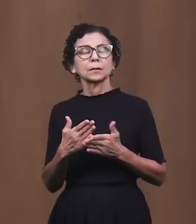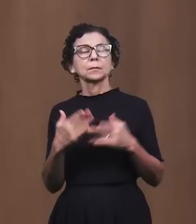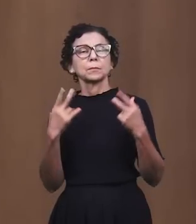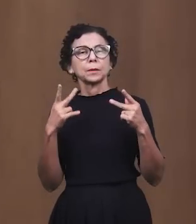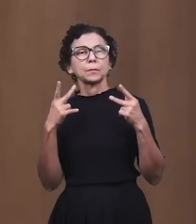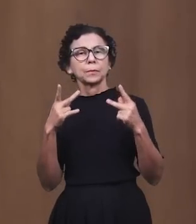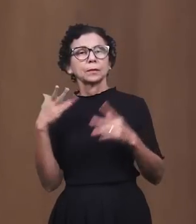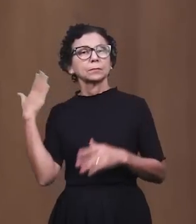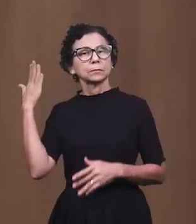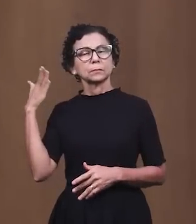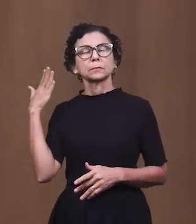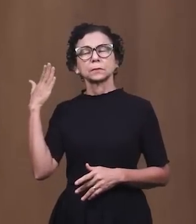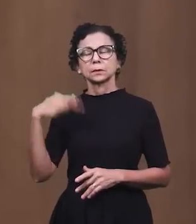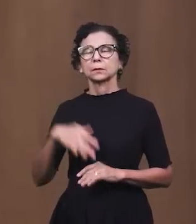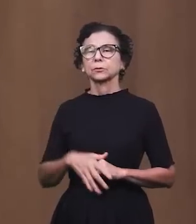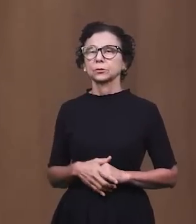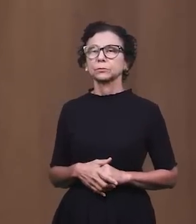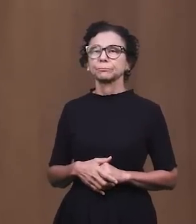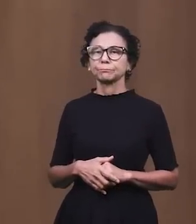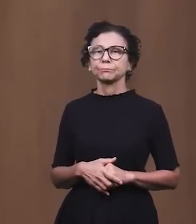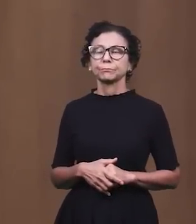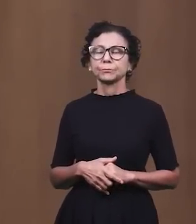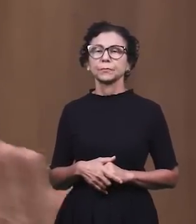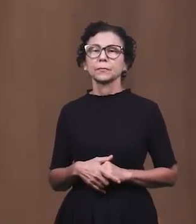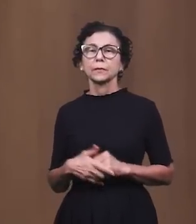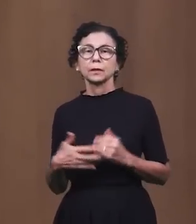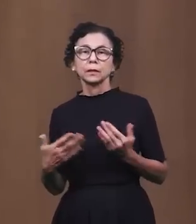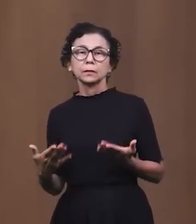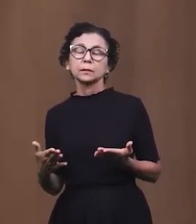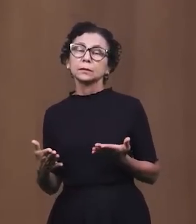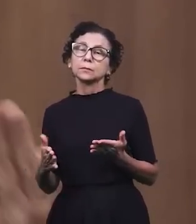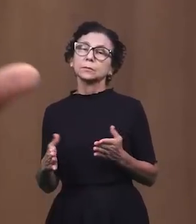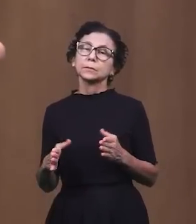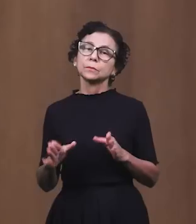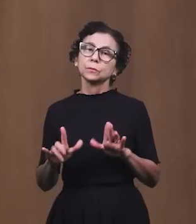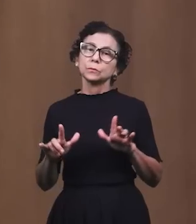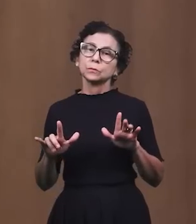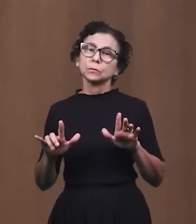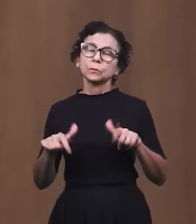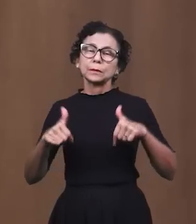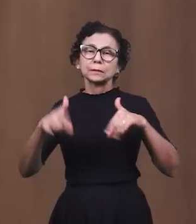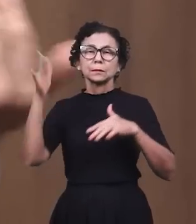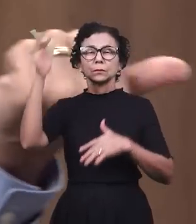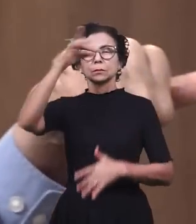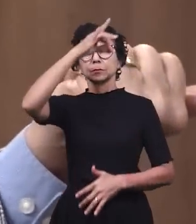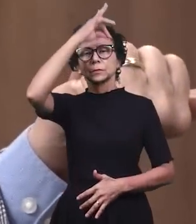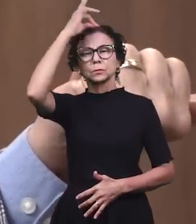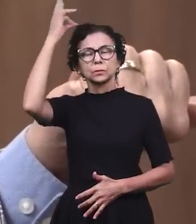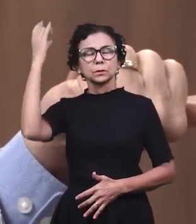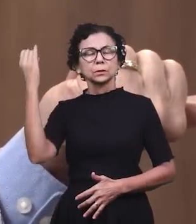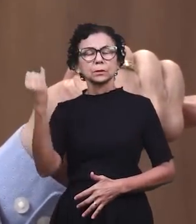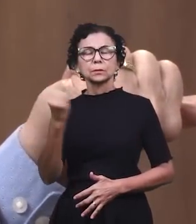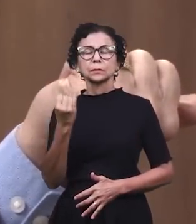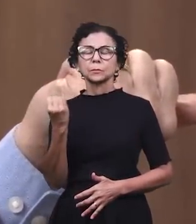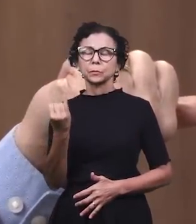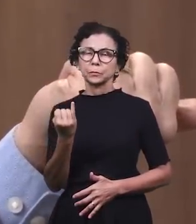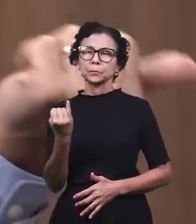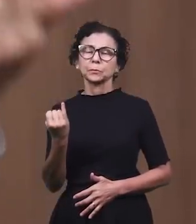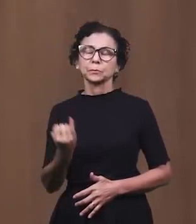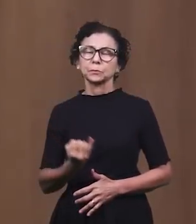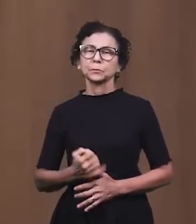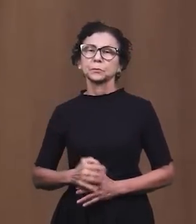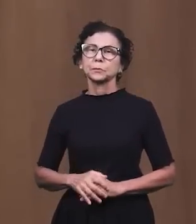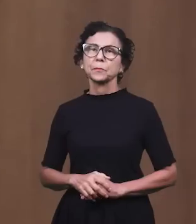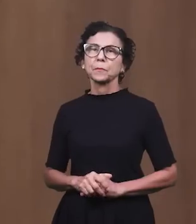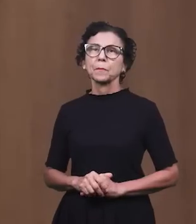operar ali. Então, é muito importante. Então, nisso, porque que você falou, o